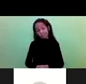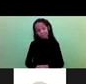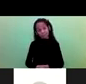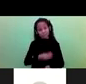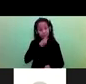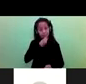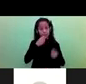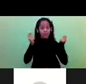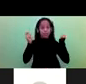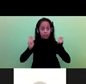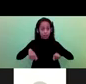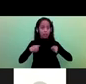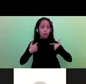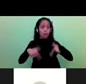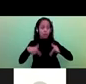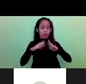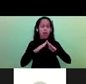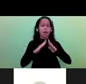realizar o meu trabalho remotamente.